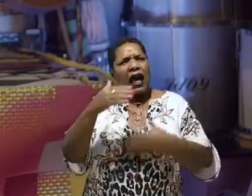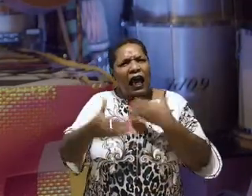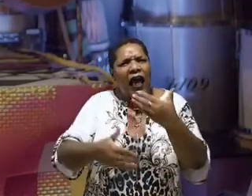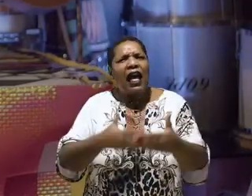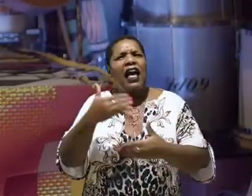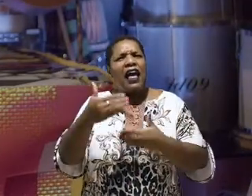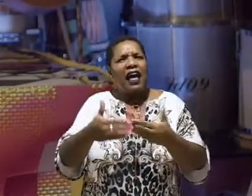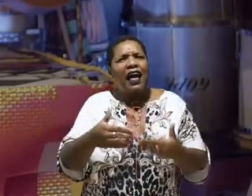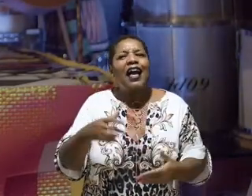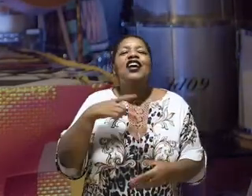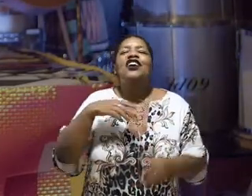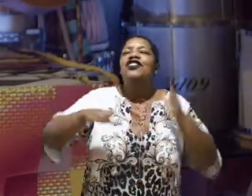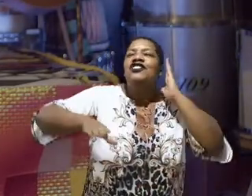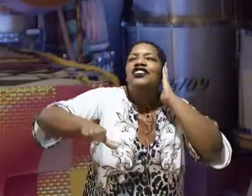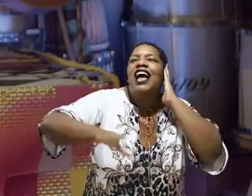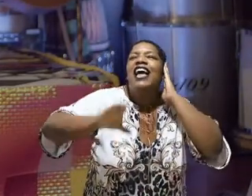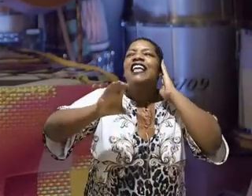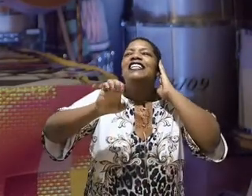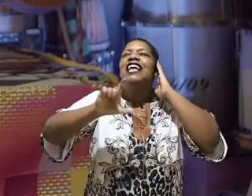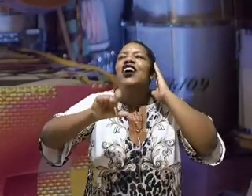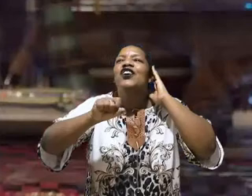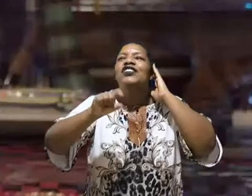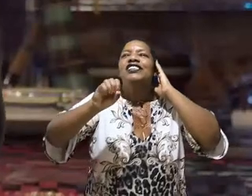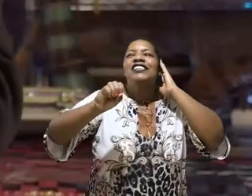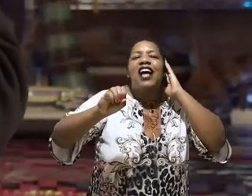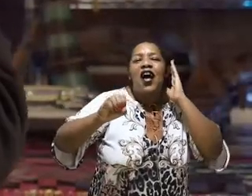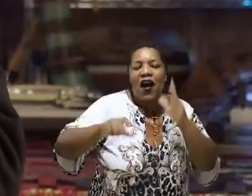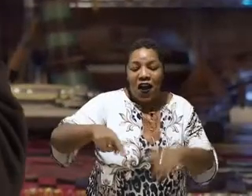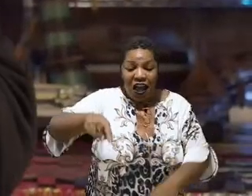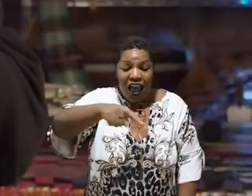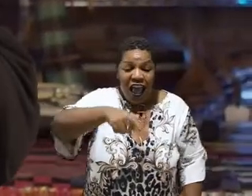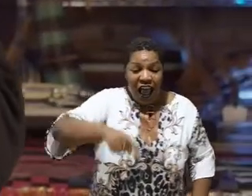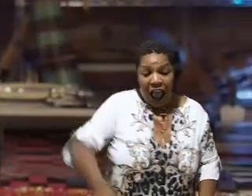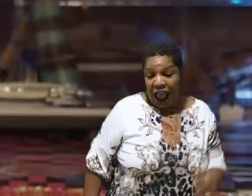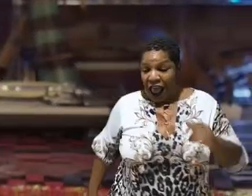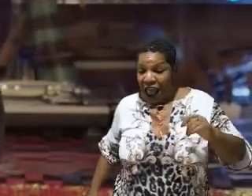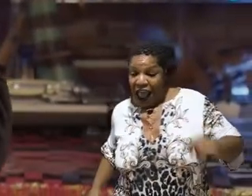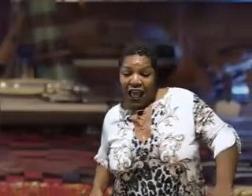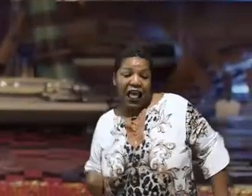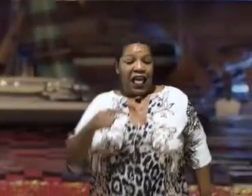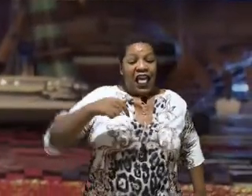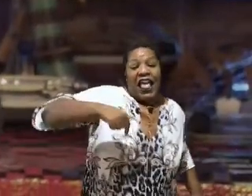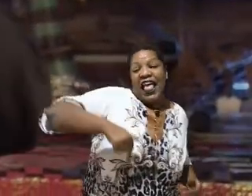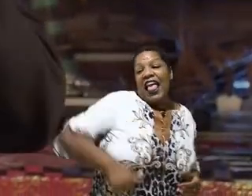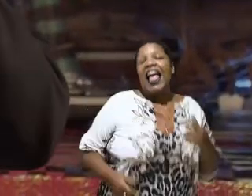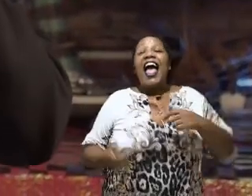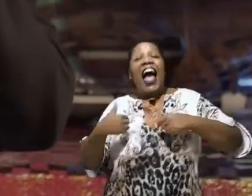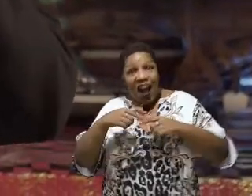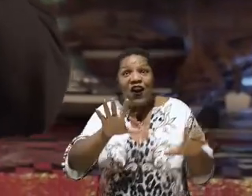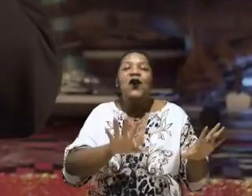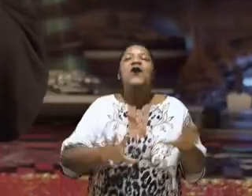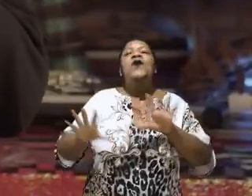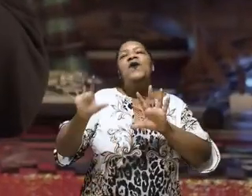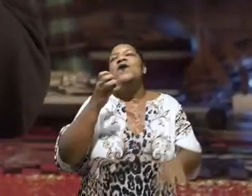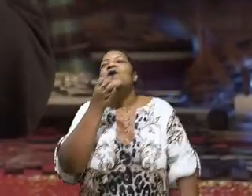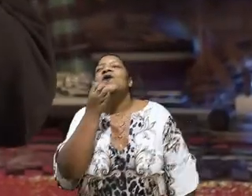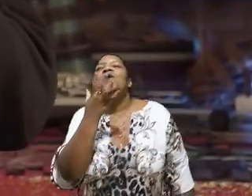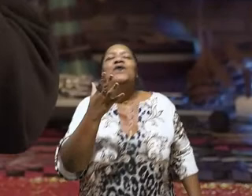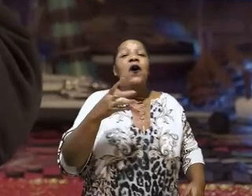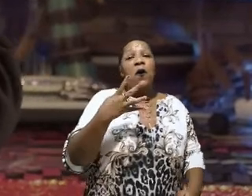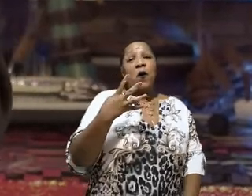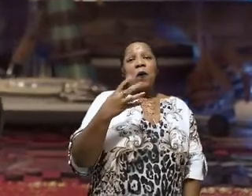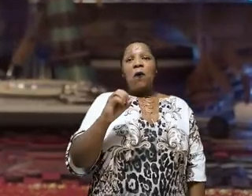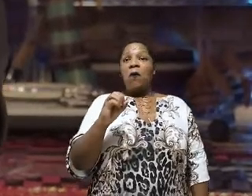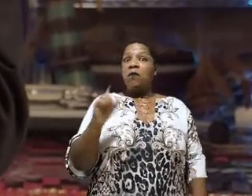virou Mania contigo e que eles Mania com DJs celsão vinil nas caixas e os passe encaixar no salão curtir a fonte